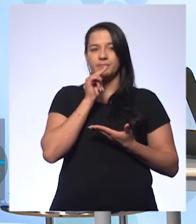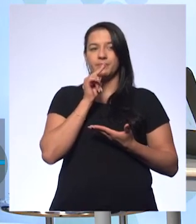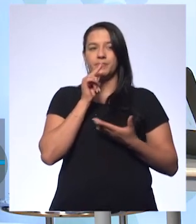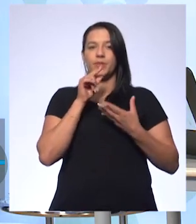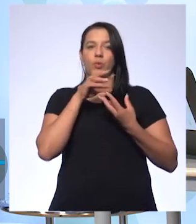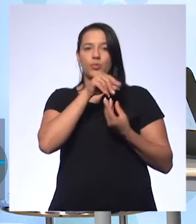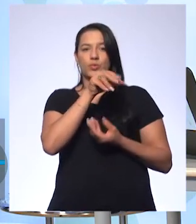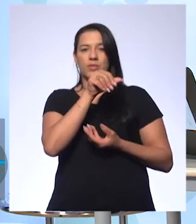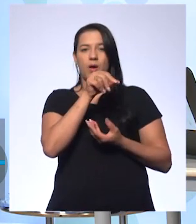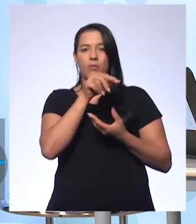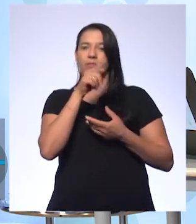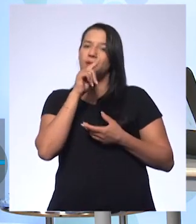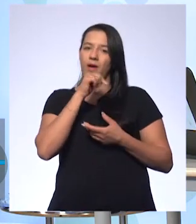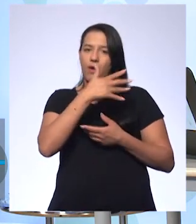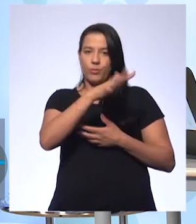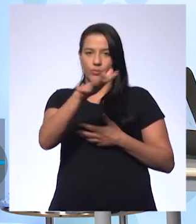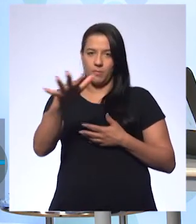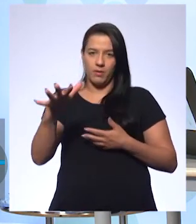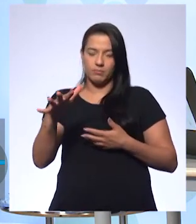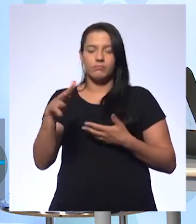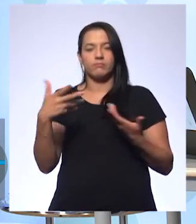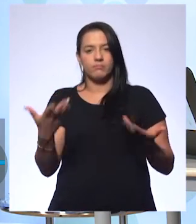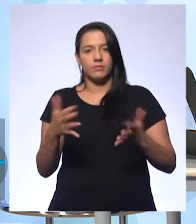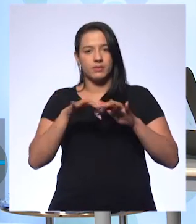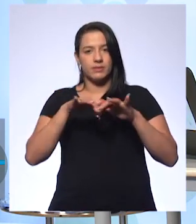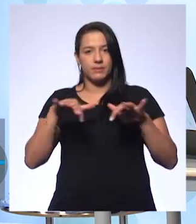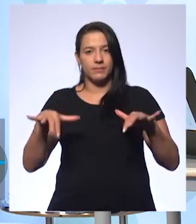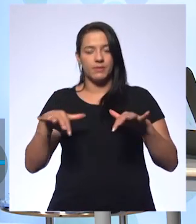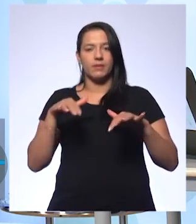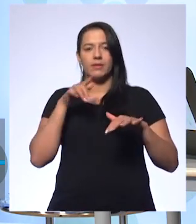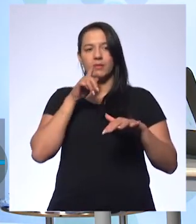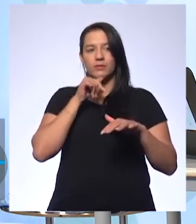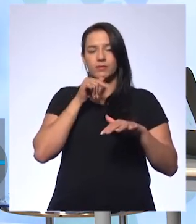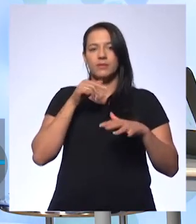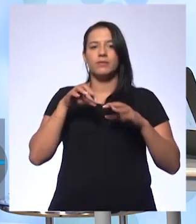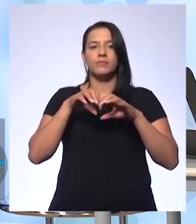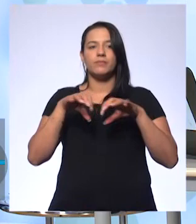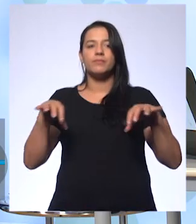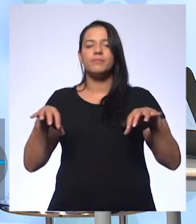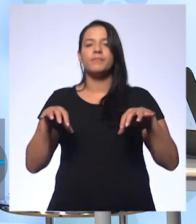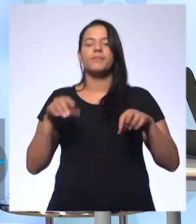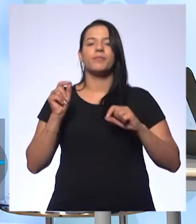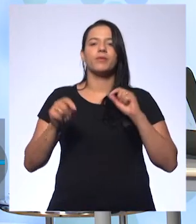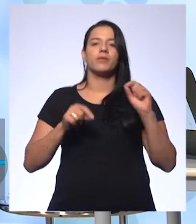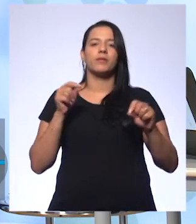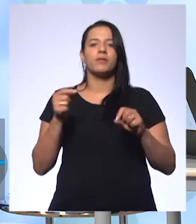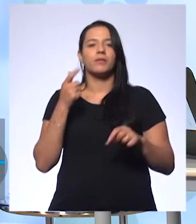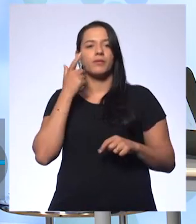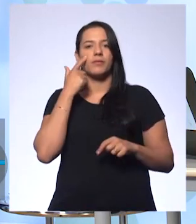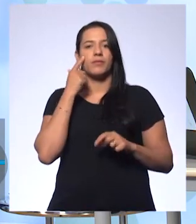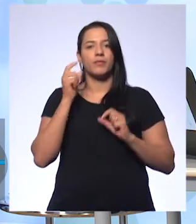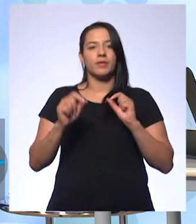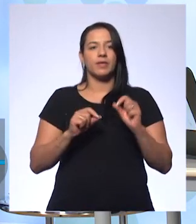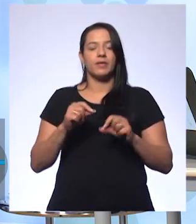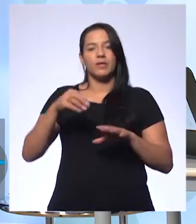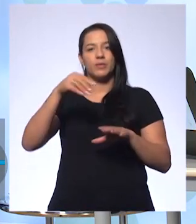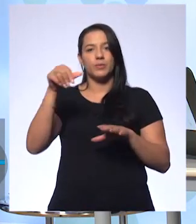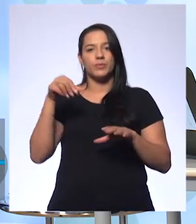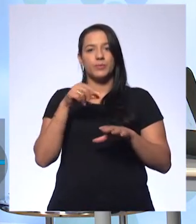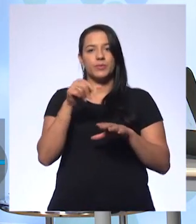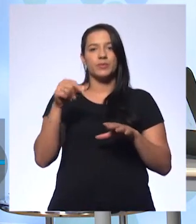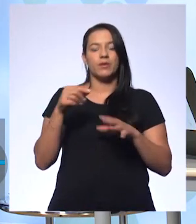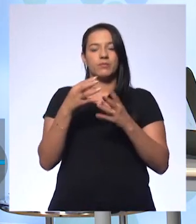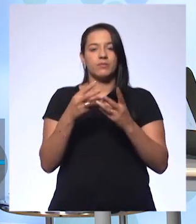do sal, né? Ele fala dessalinização aqui, ó, sal da água. Então, eu tenho que ver aí. Mas como o sal está dissolvido